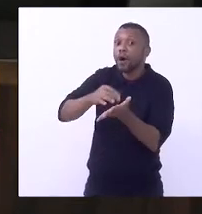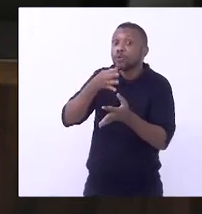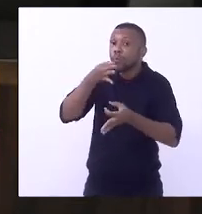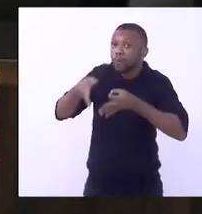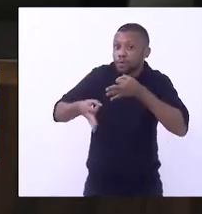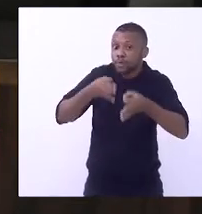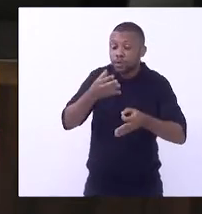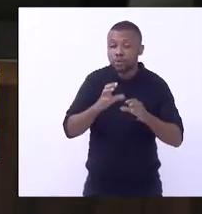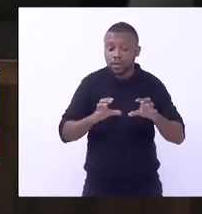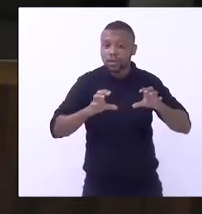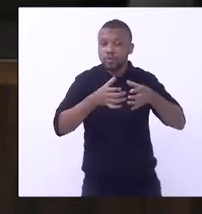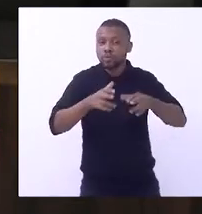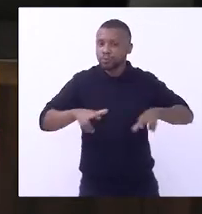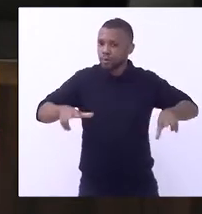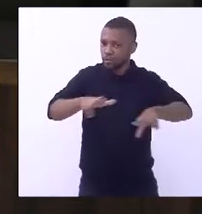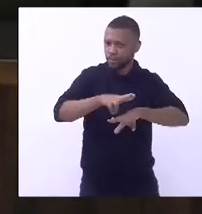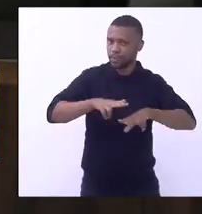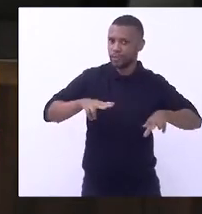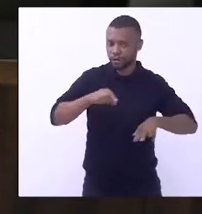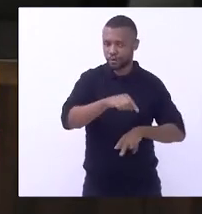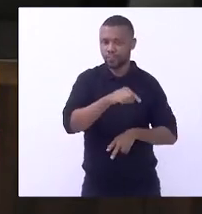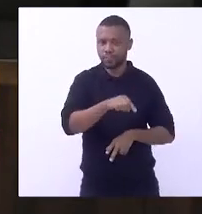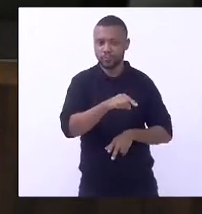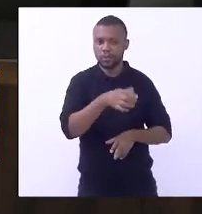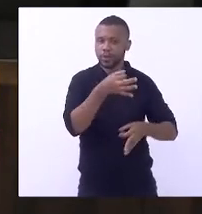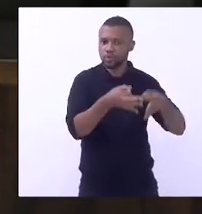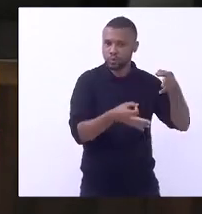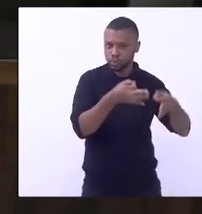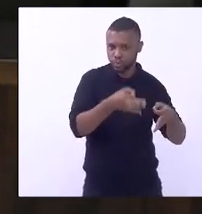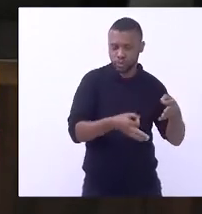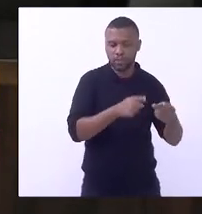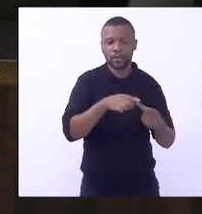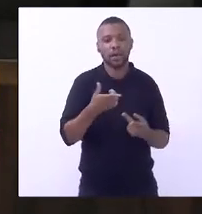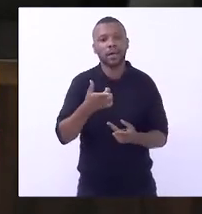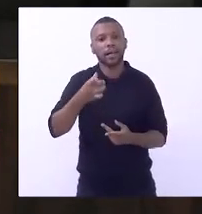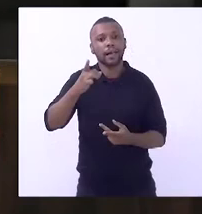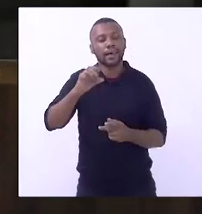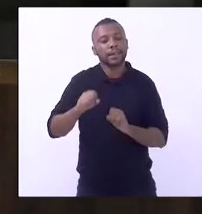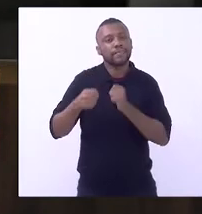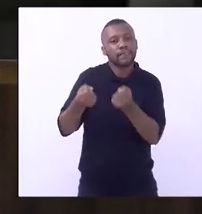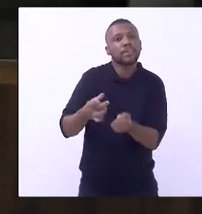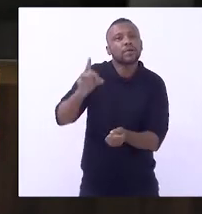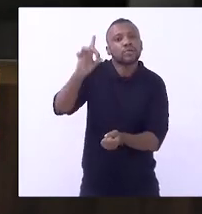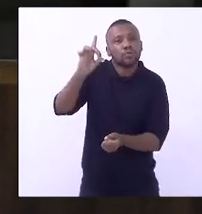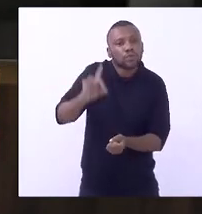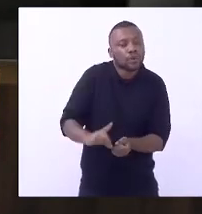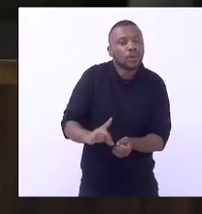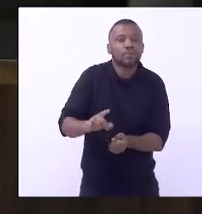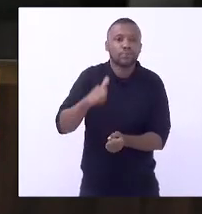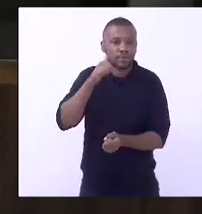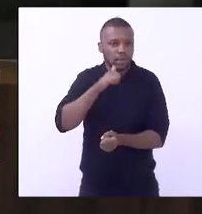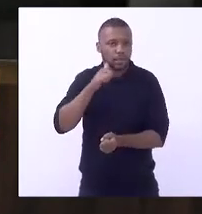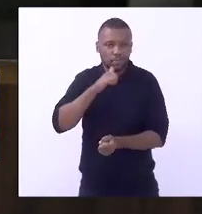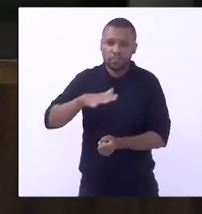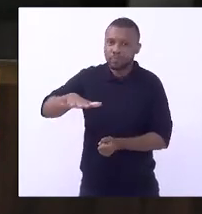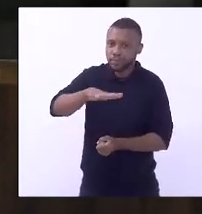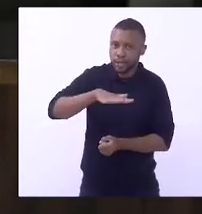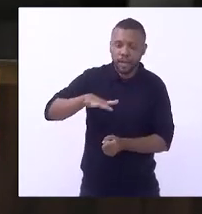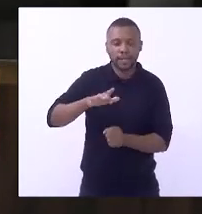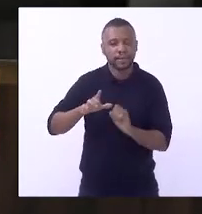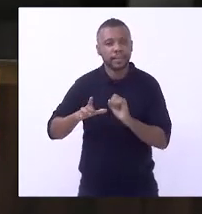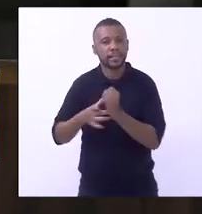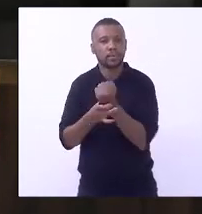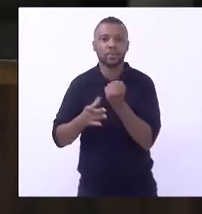das comissões, Constituição e Justiça, Defesa do Direito, dos Direitos da Mulher, Segurança